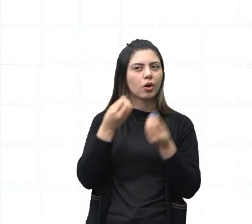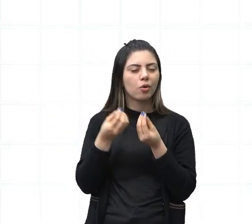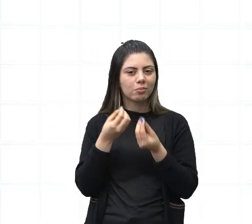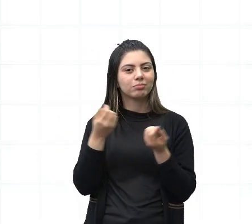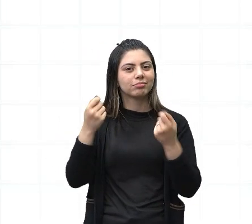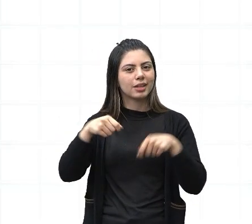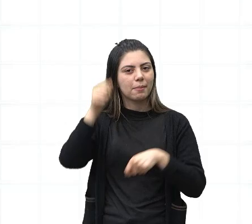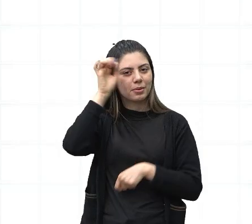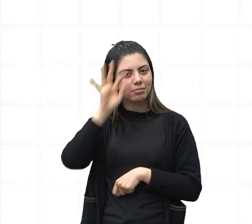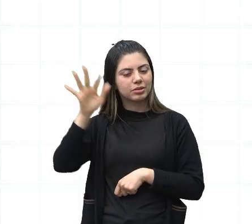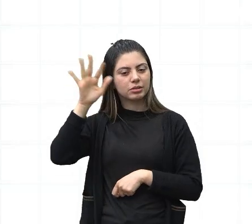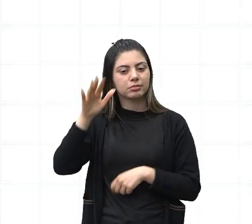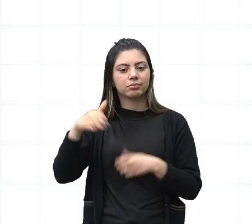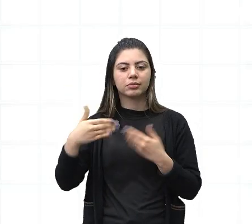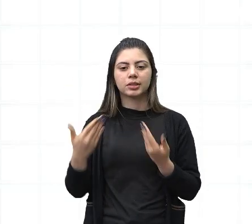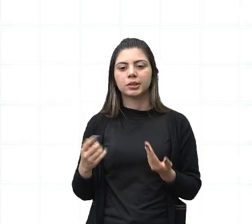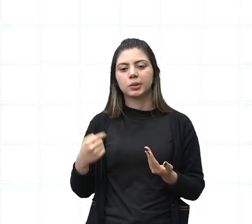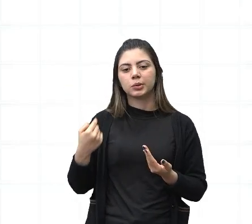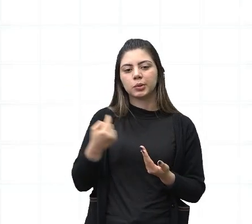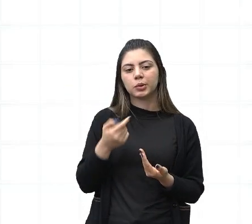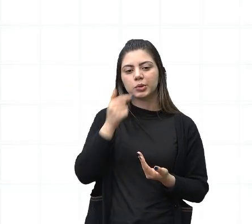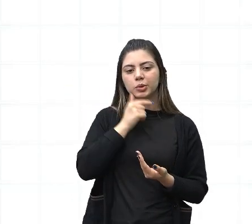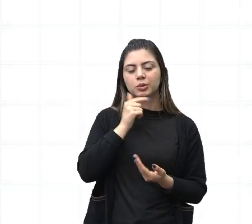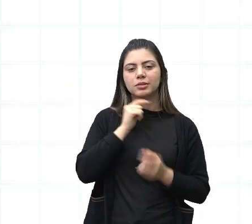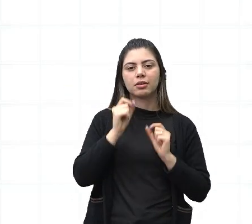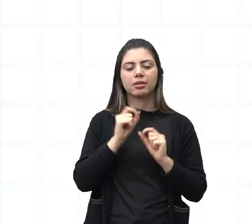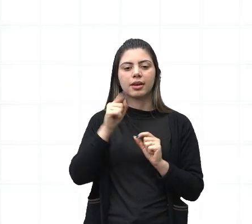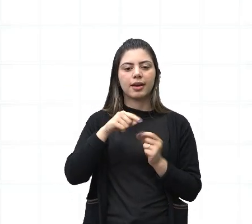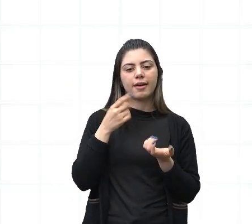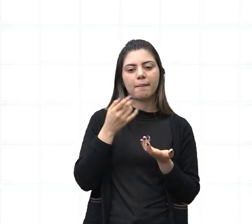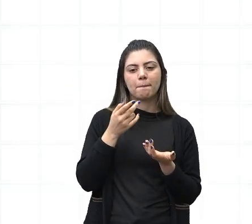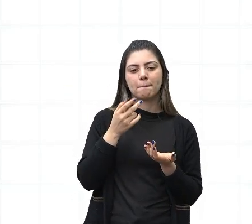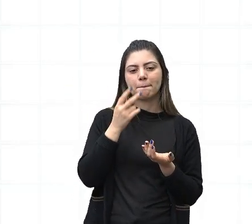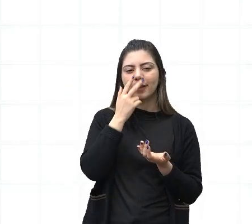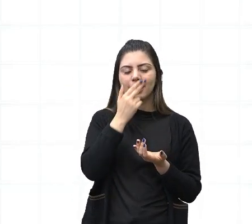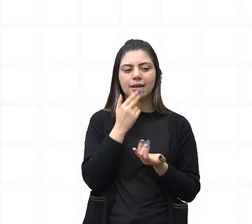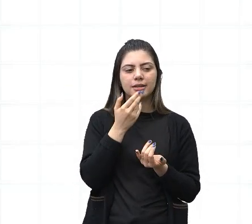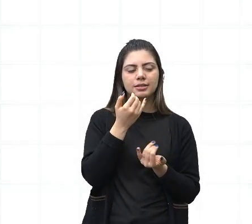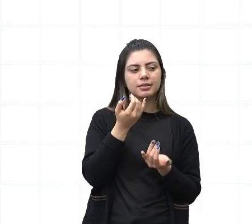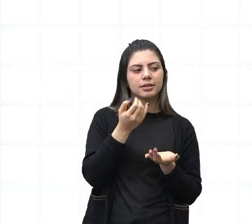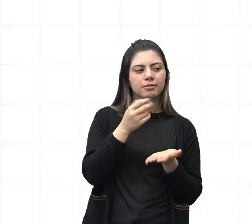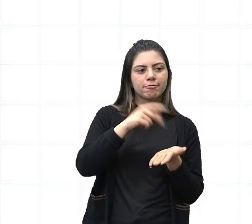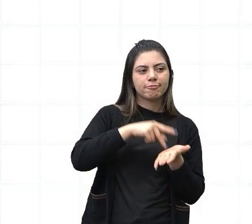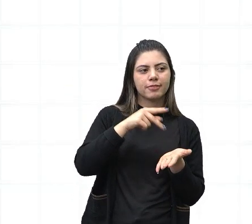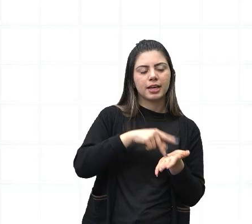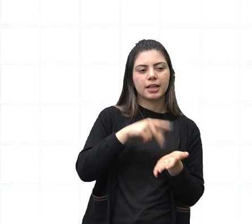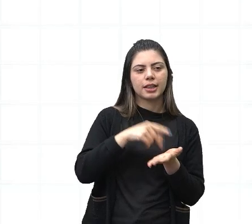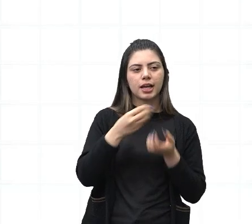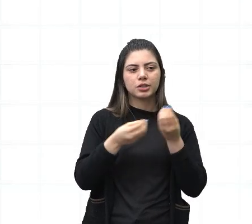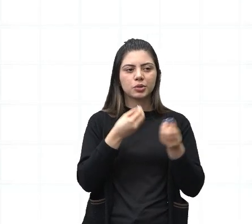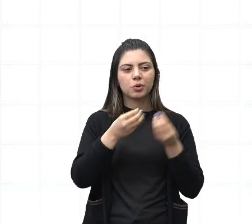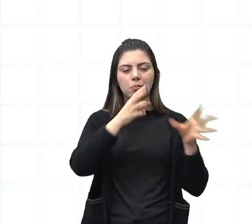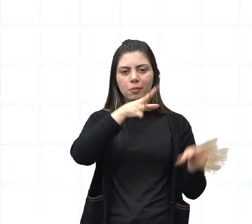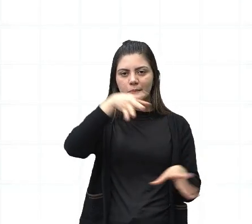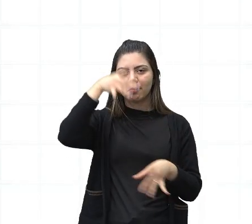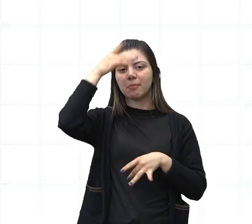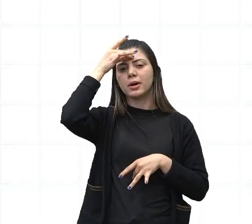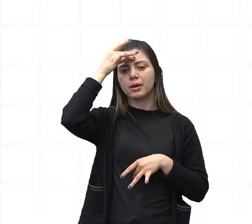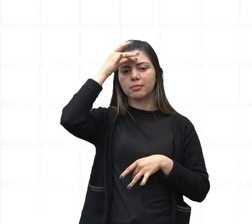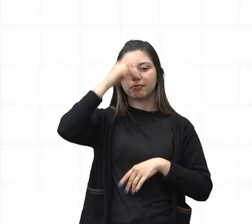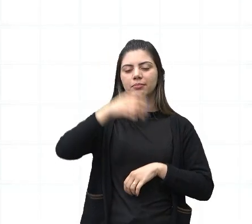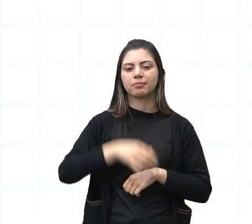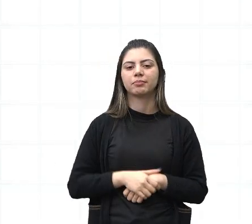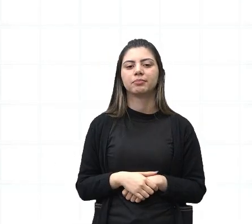é possível obter um efeito mais crível e verossímil da trajetória dessas figuras